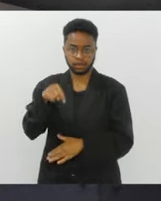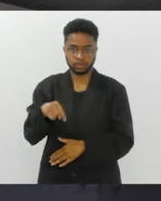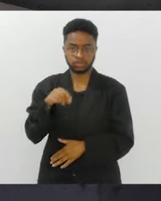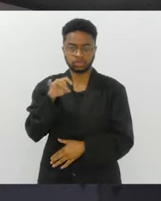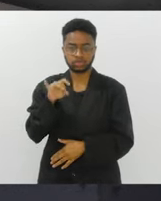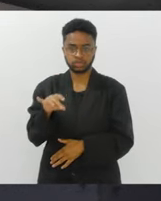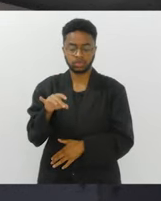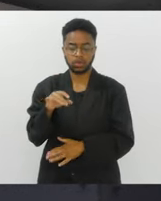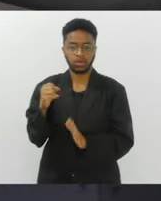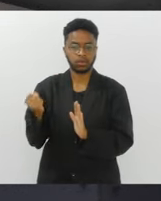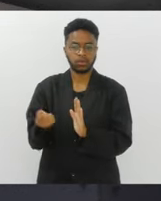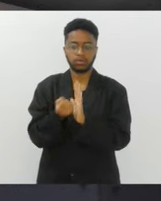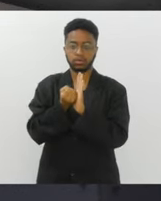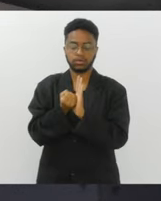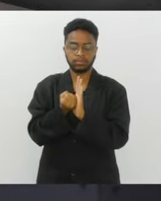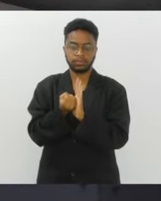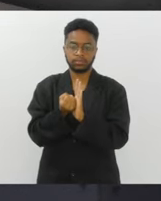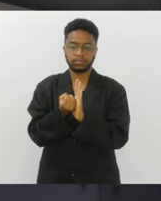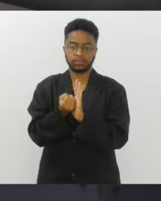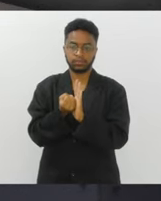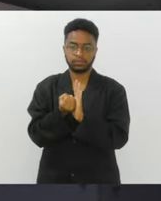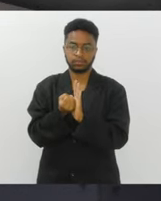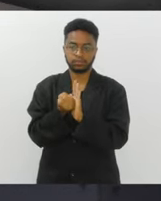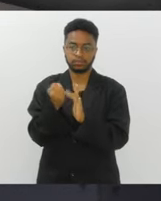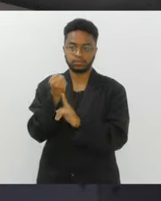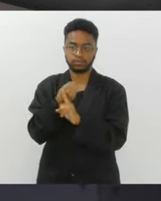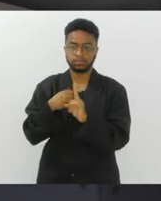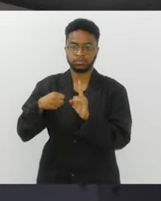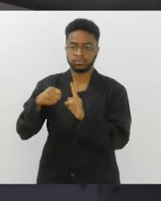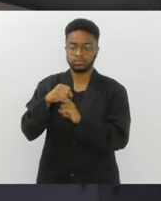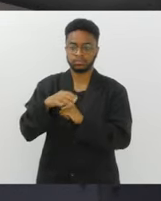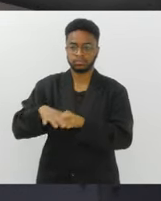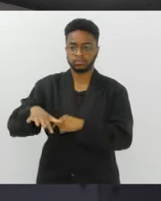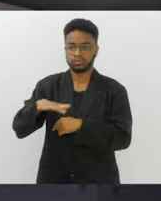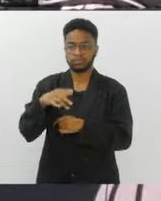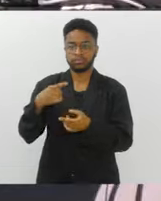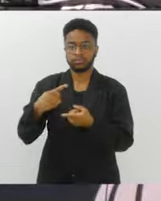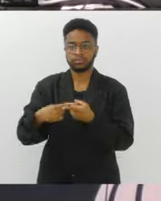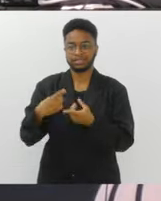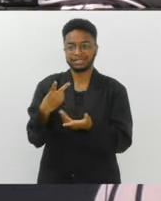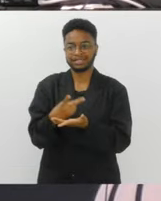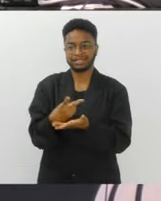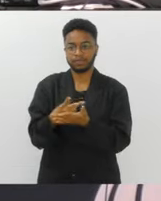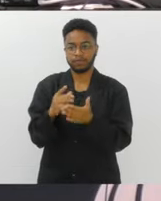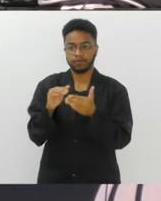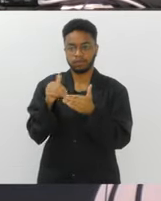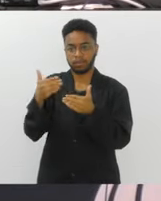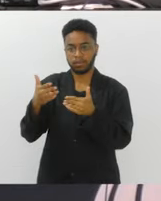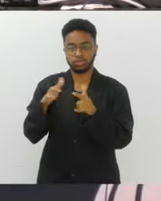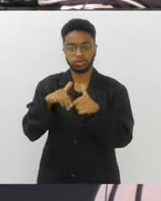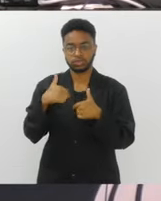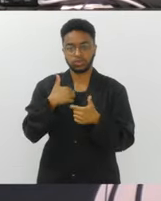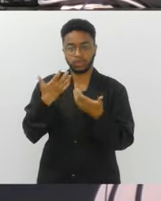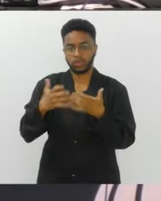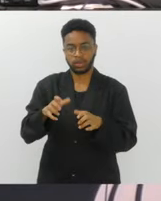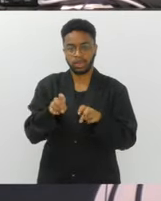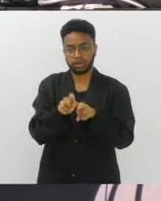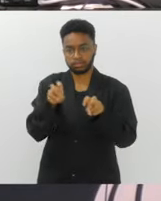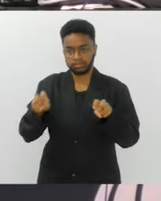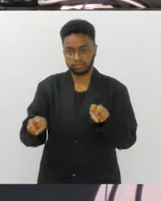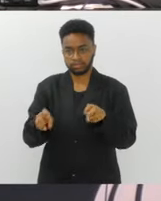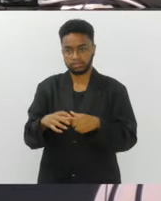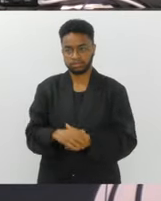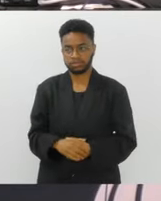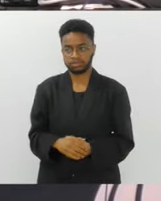para simbolizar a sociedade civil estar sempre do lado de fora, por isso eu não quero chegar até a mesa.